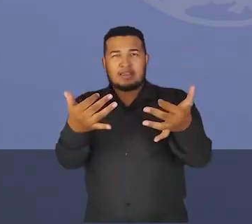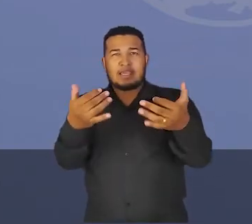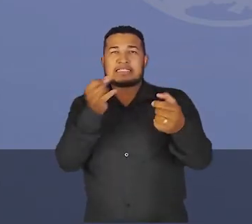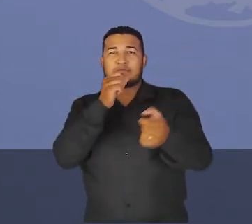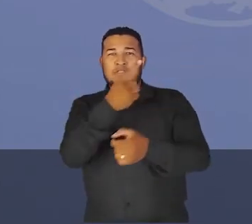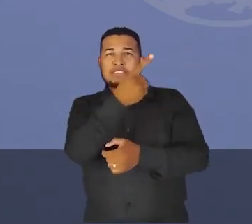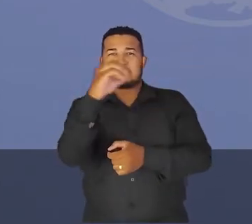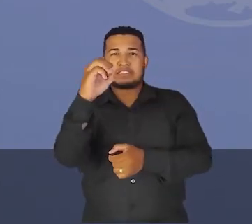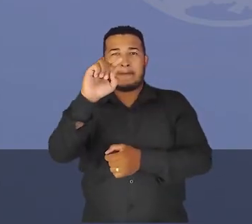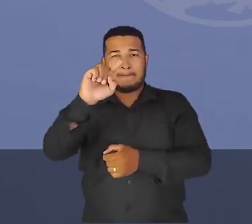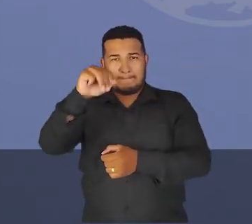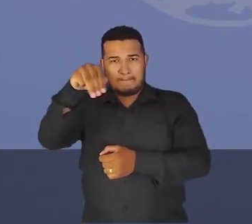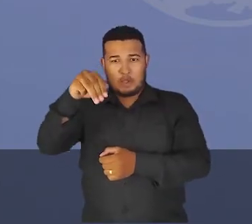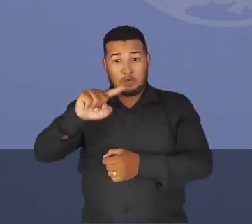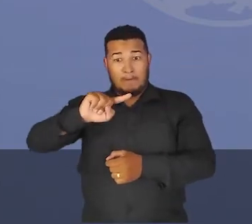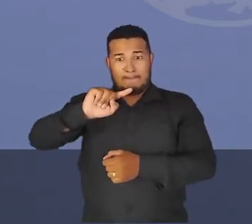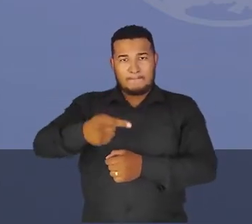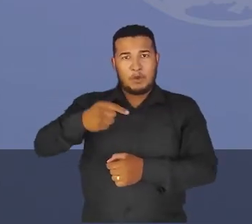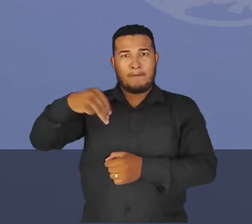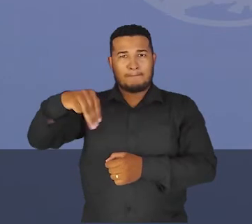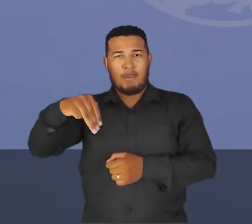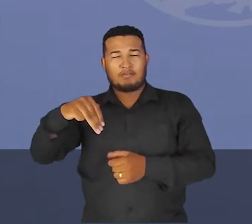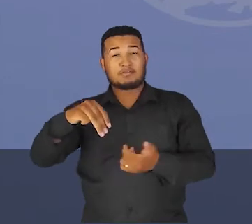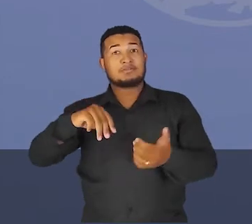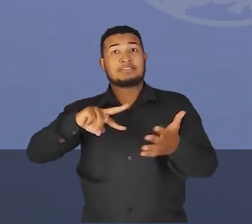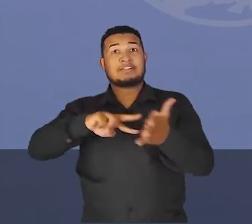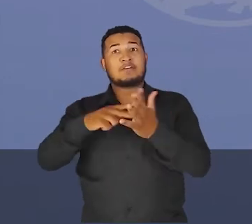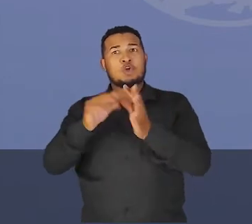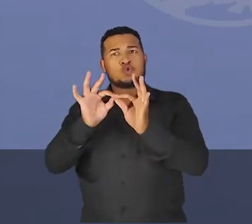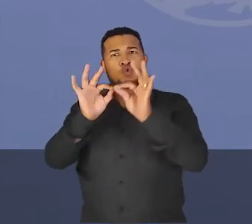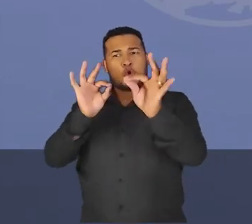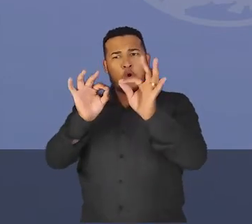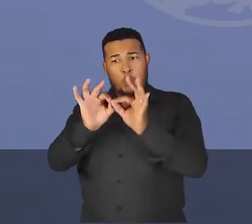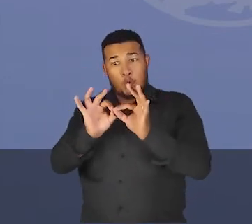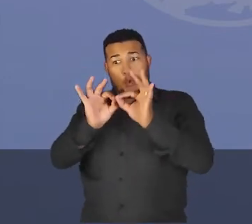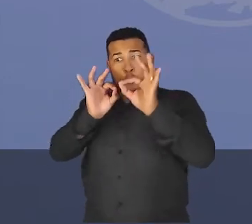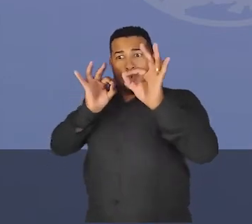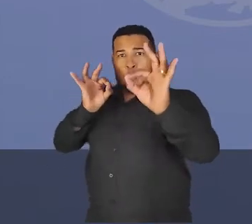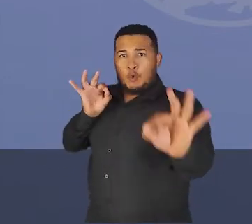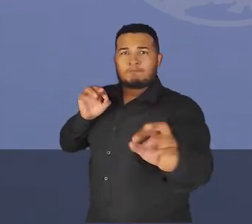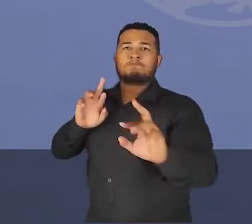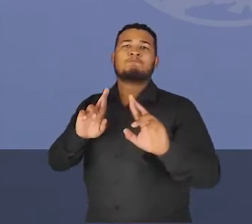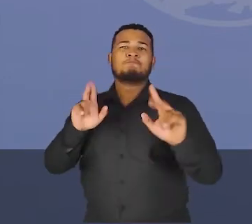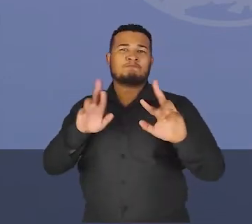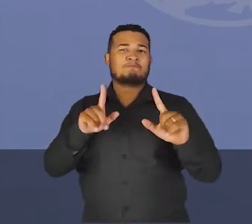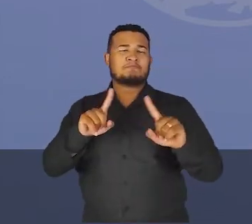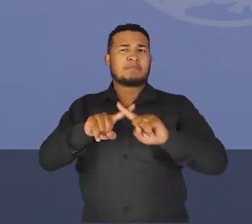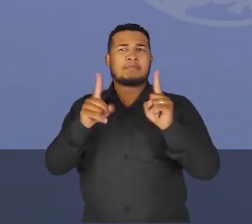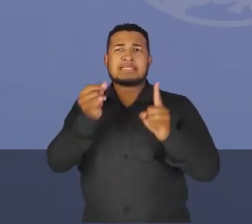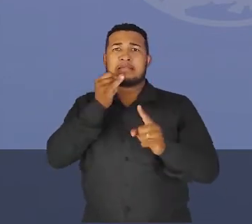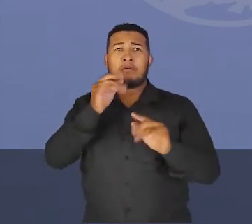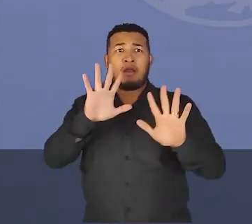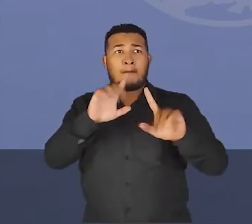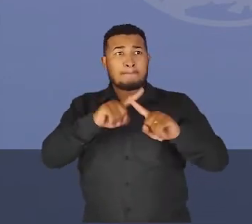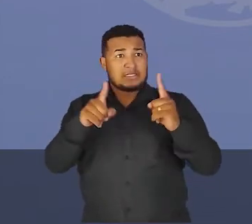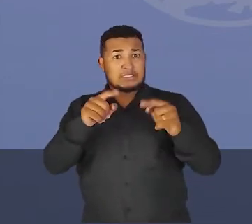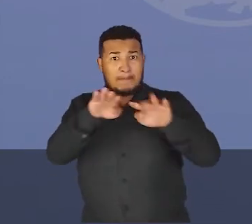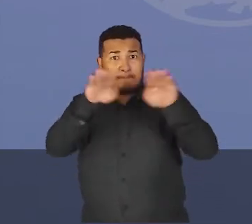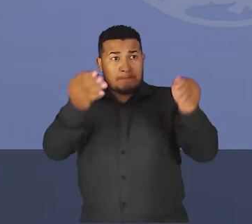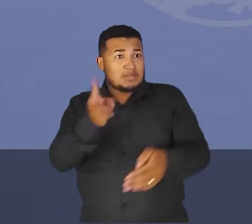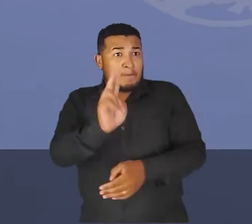acabei de citar para você, a distância que você vai levar o objeto são diferentes. Mas você está empurrando a